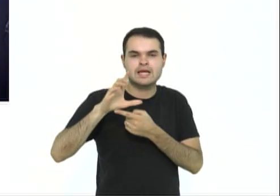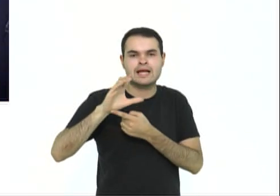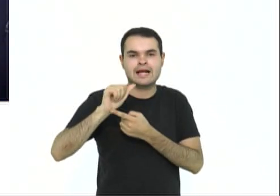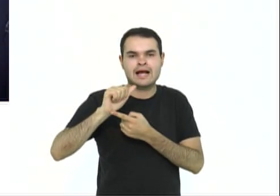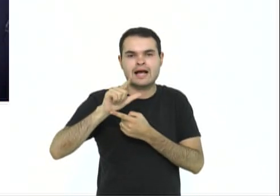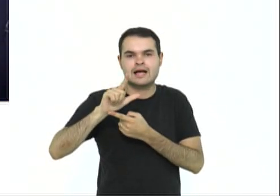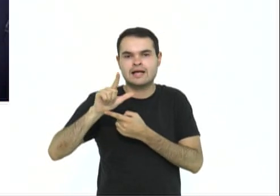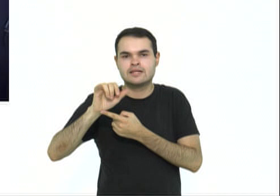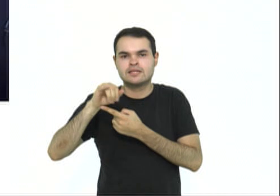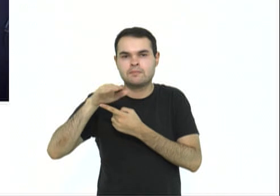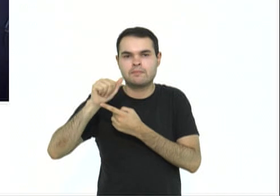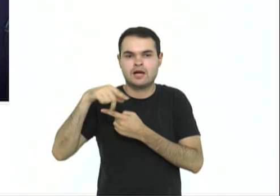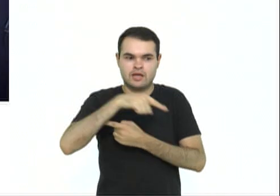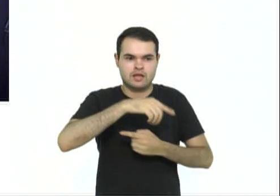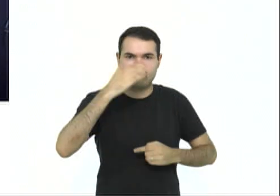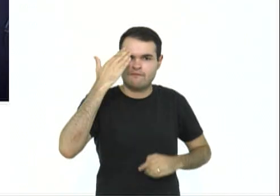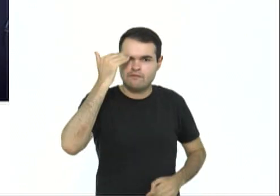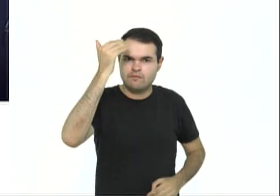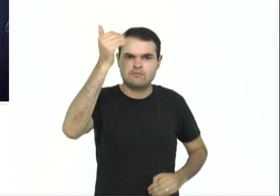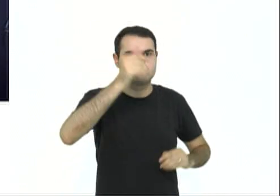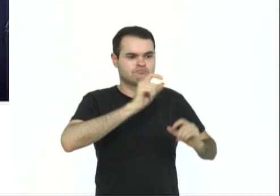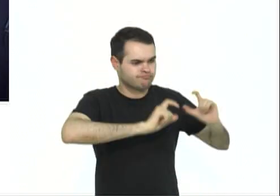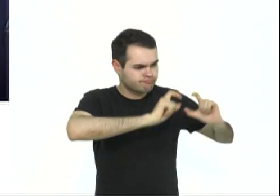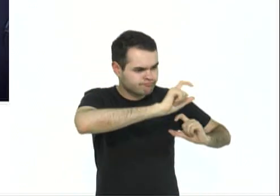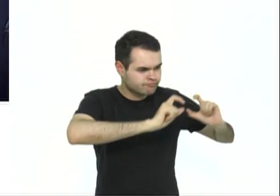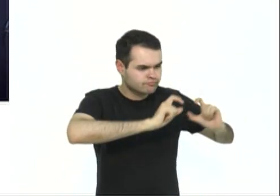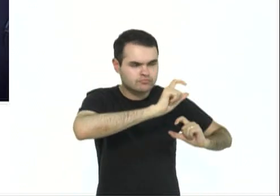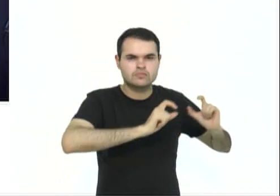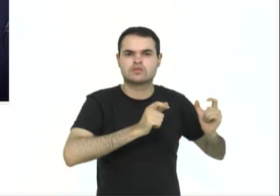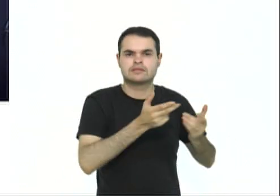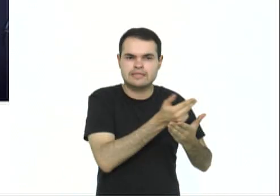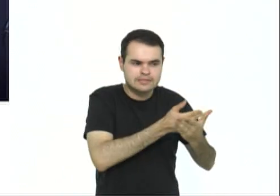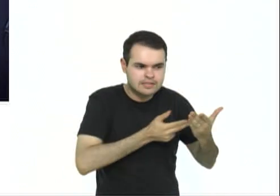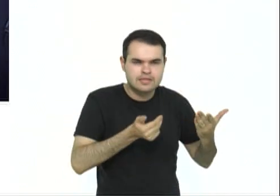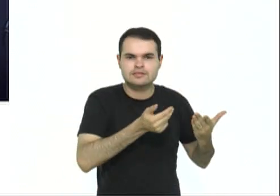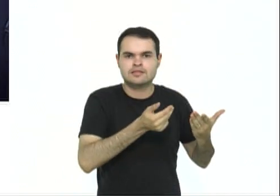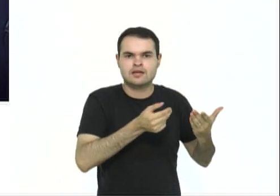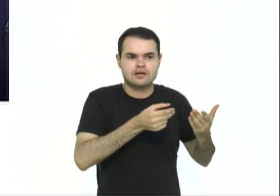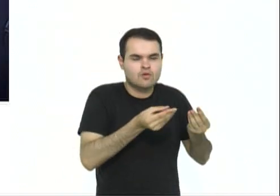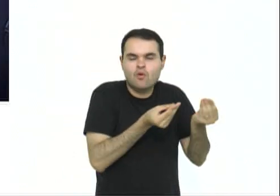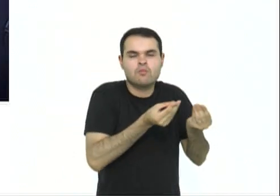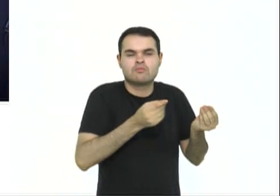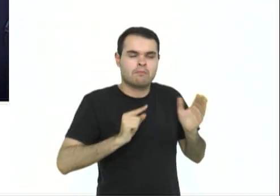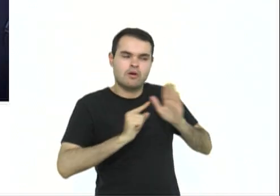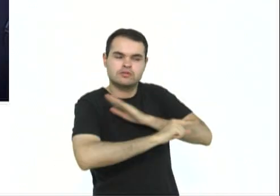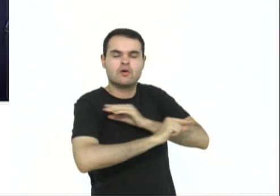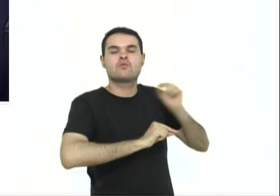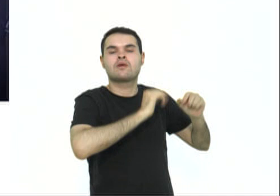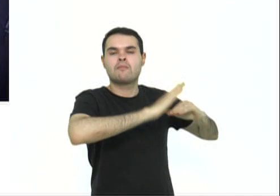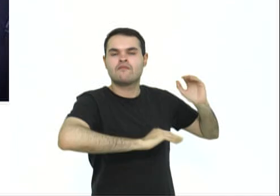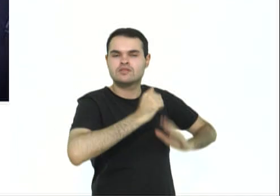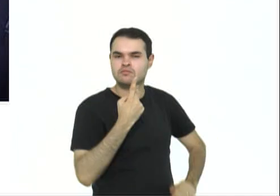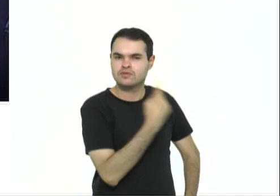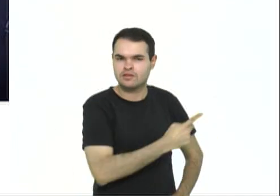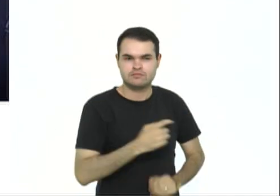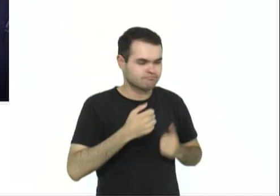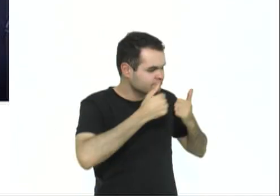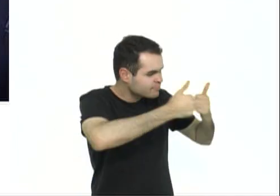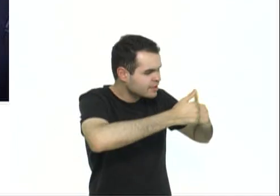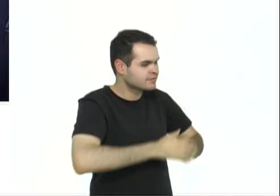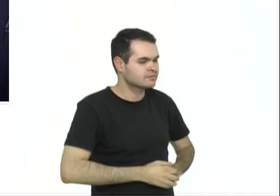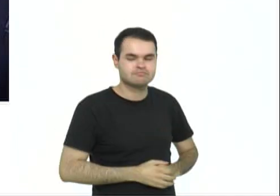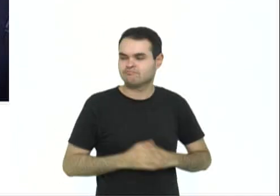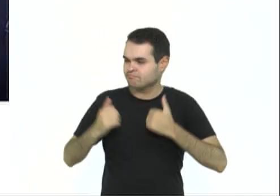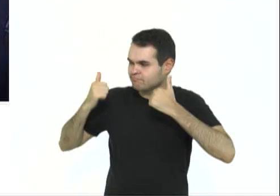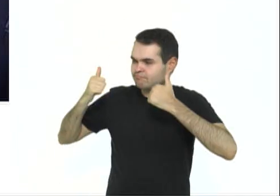Ele é um desenhista, um cartunista ou um quadrinista? Vamos perguntar para o André. Tudo bem com você, André?